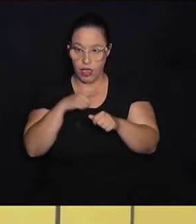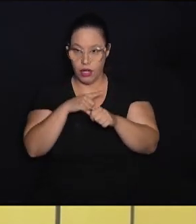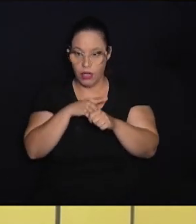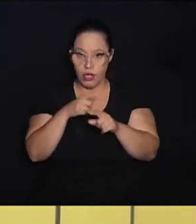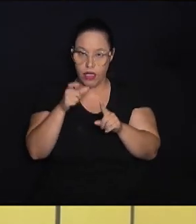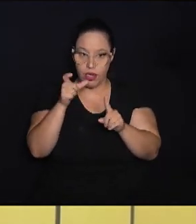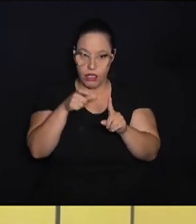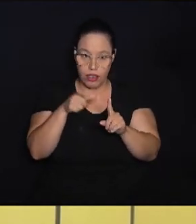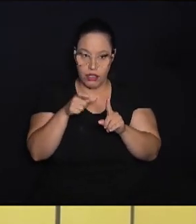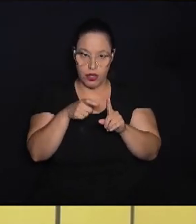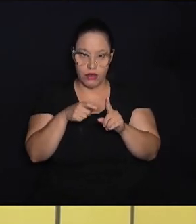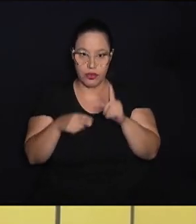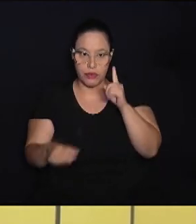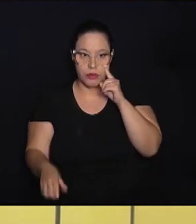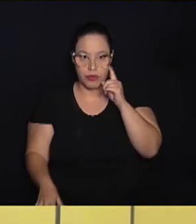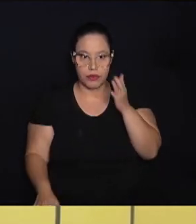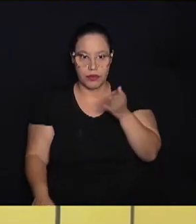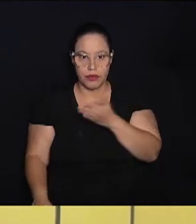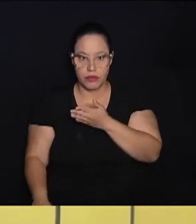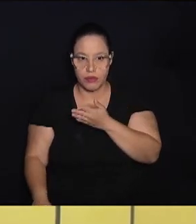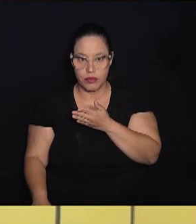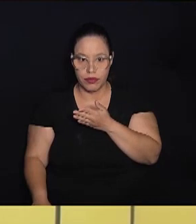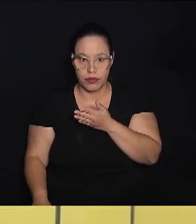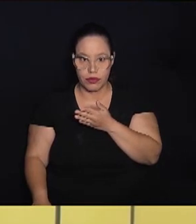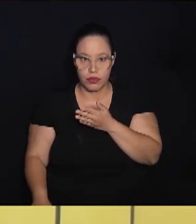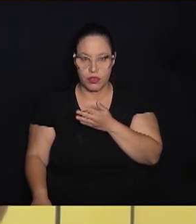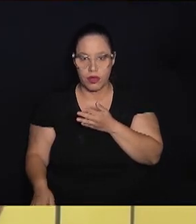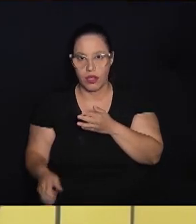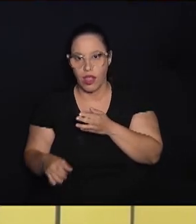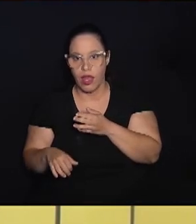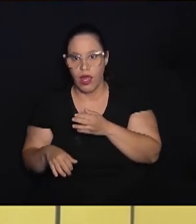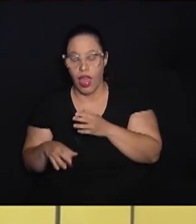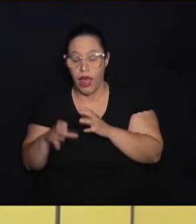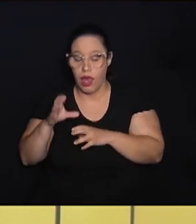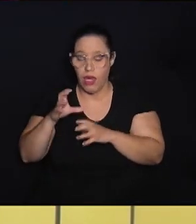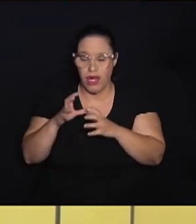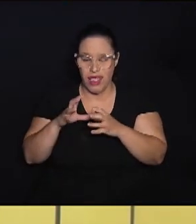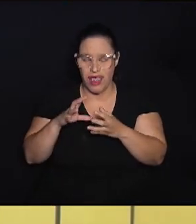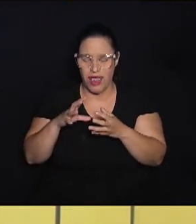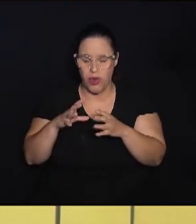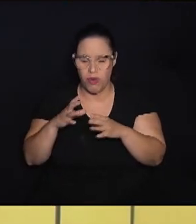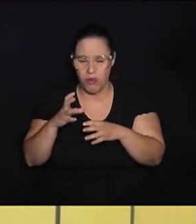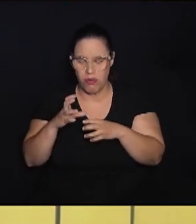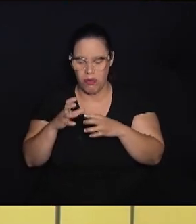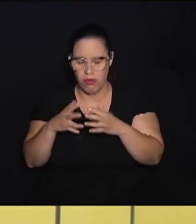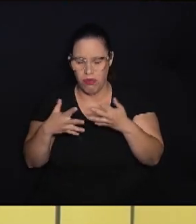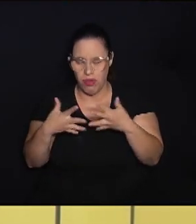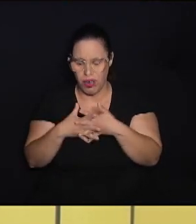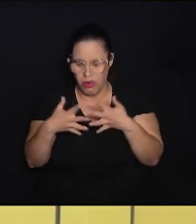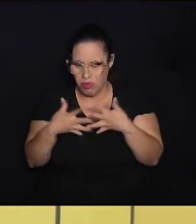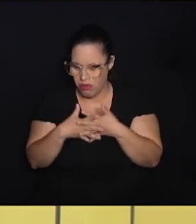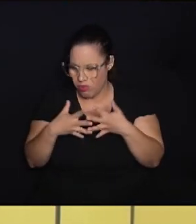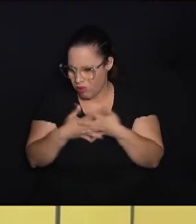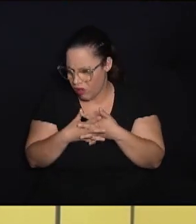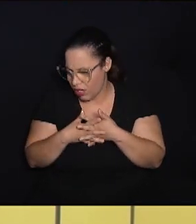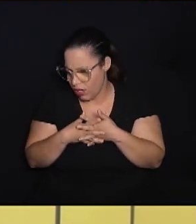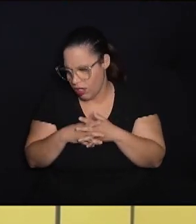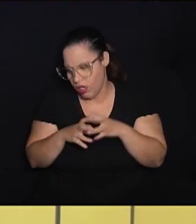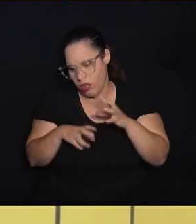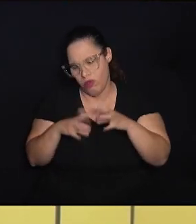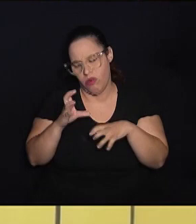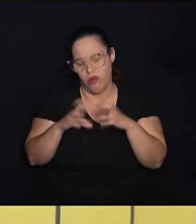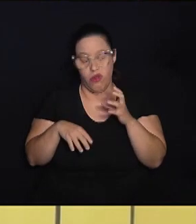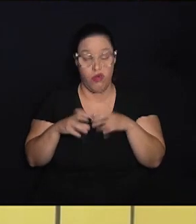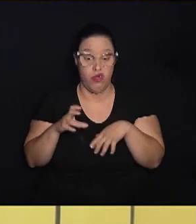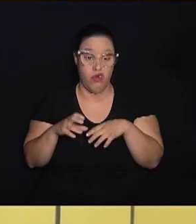contestador chama atenção tem outro momento em que é o bagunceiro tem outro momento que é o inteligente isso é muito interessante tem o personagem que não dá certo que você